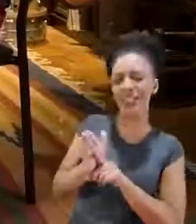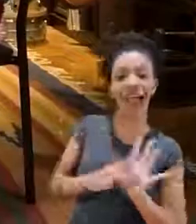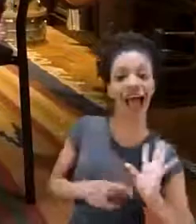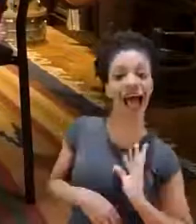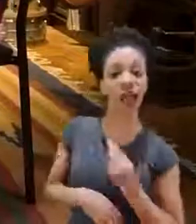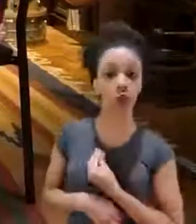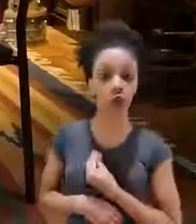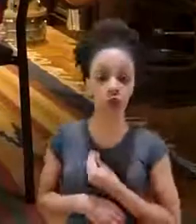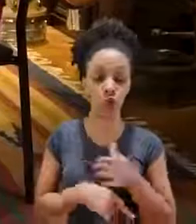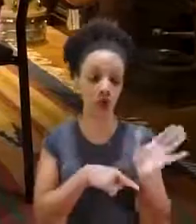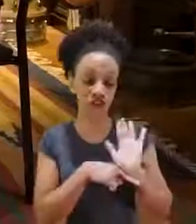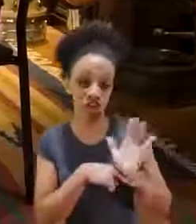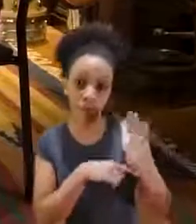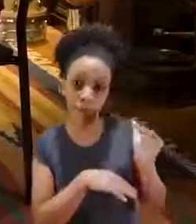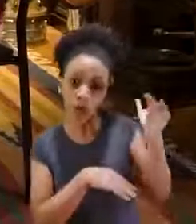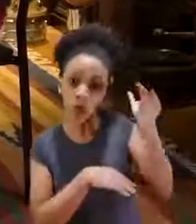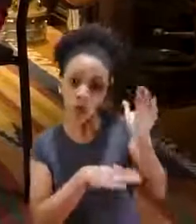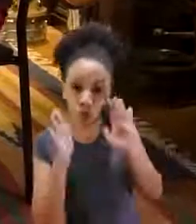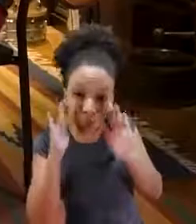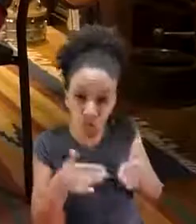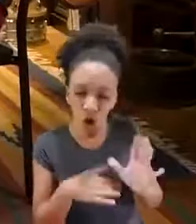não acaba